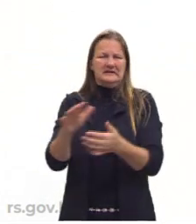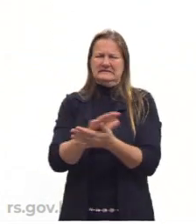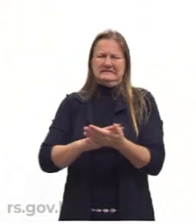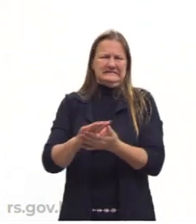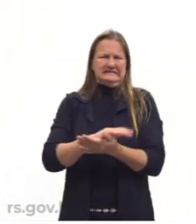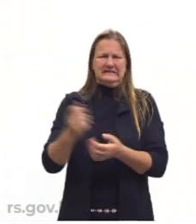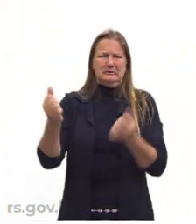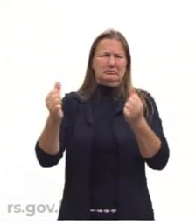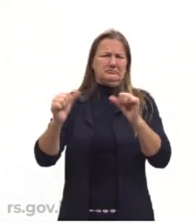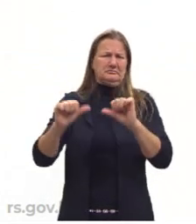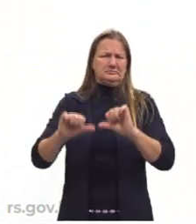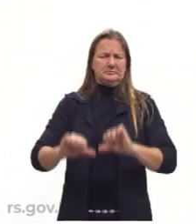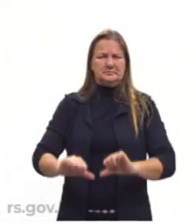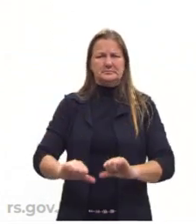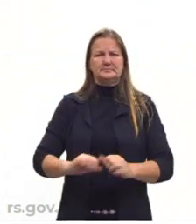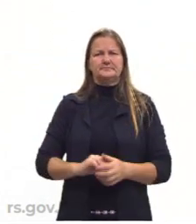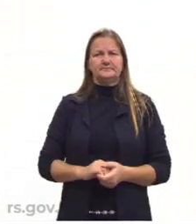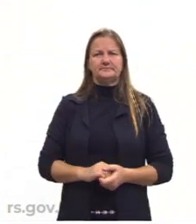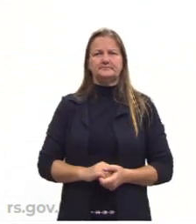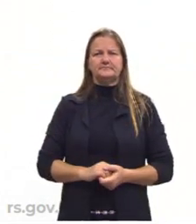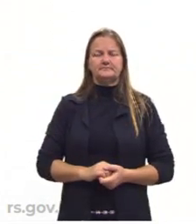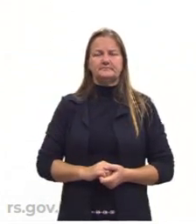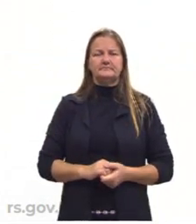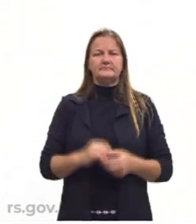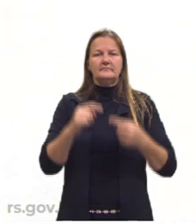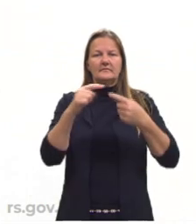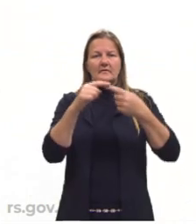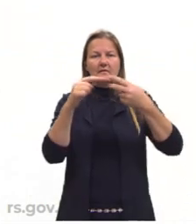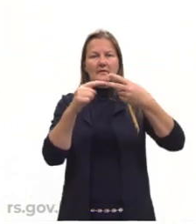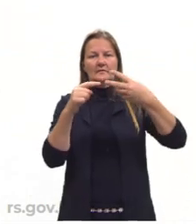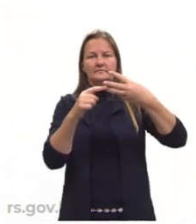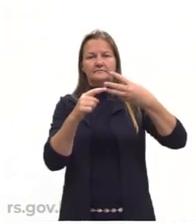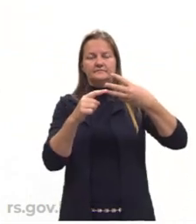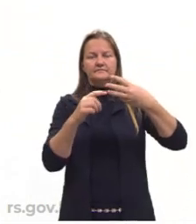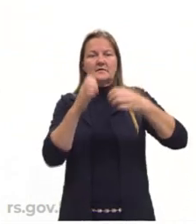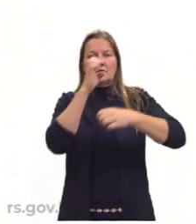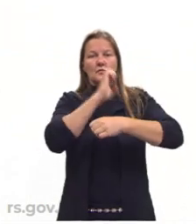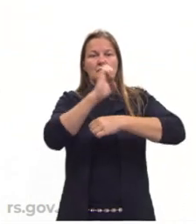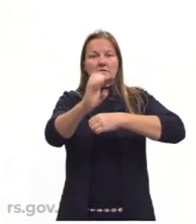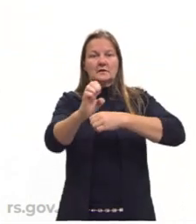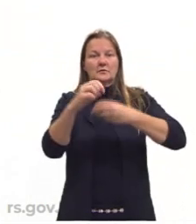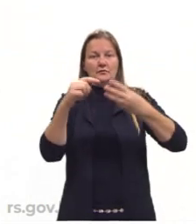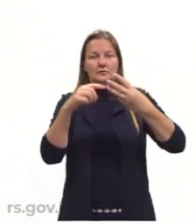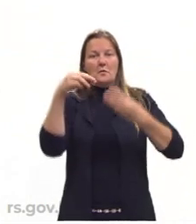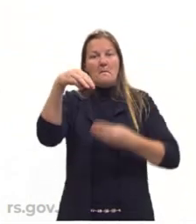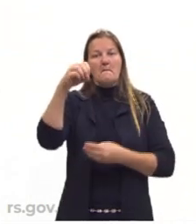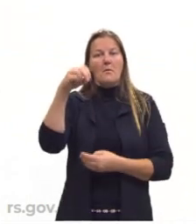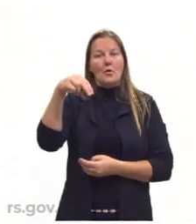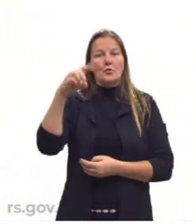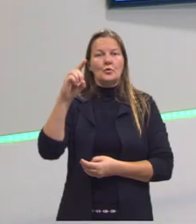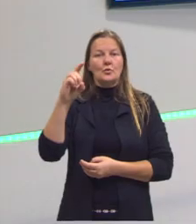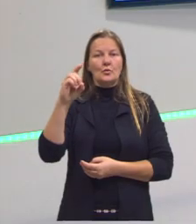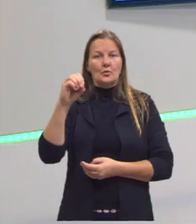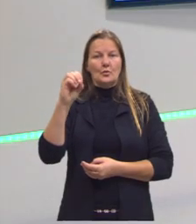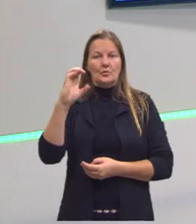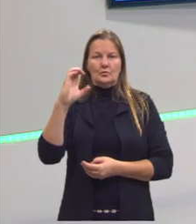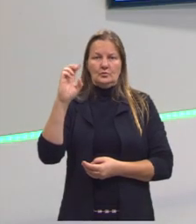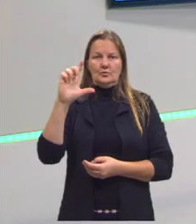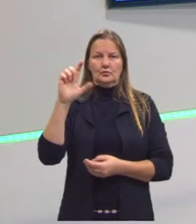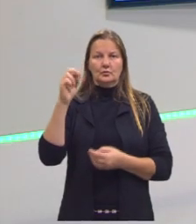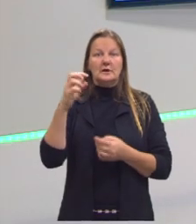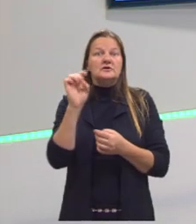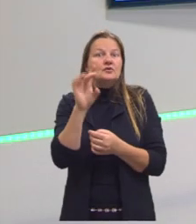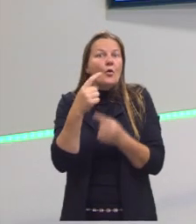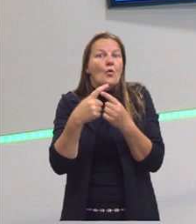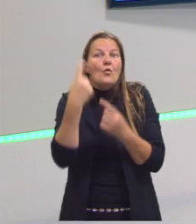plantation sistema antigo né mercado então externo e monocultura lembra monocultura é a cultura é